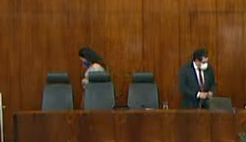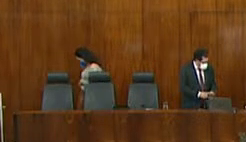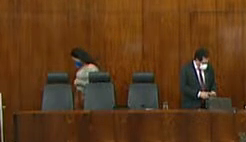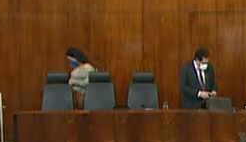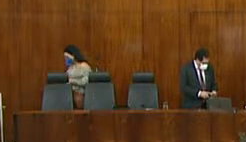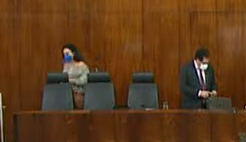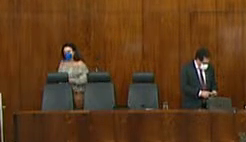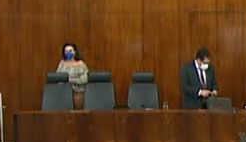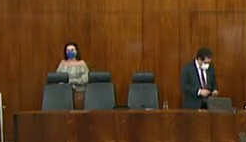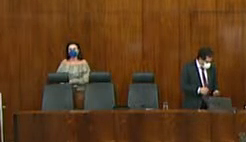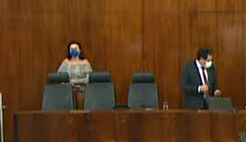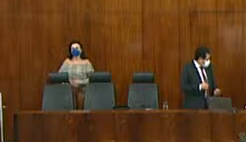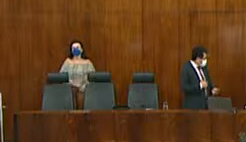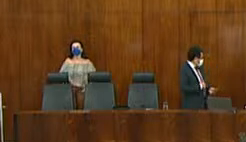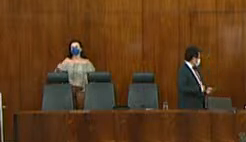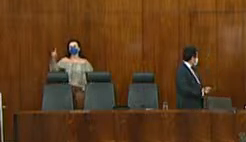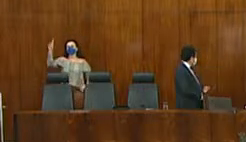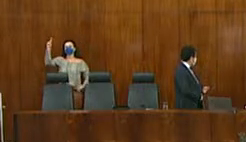Ei.